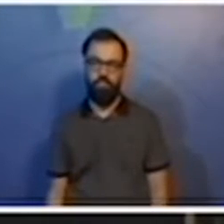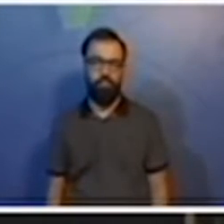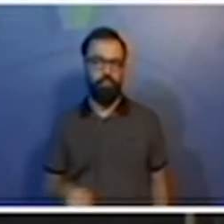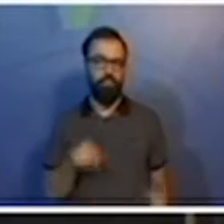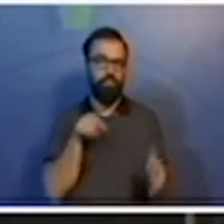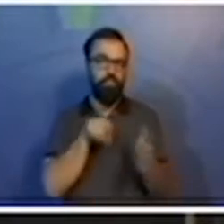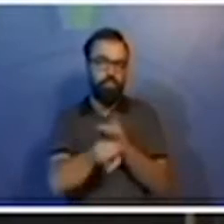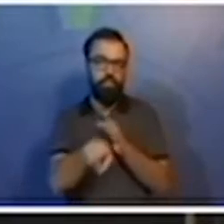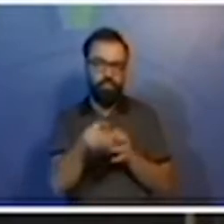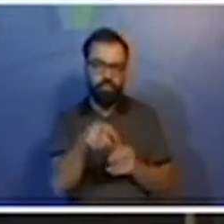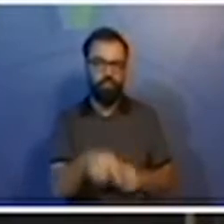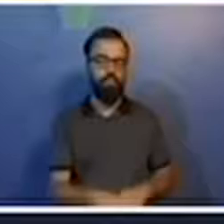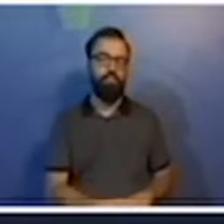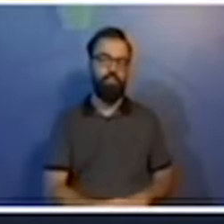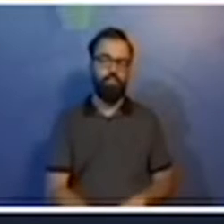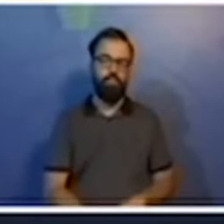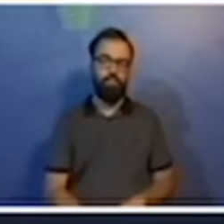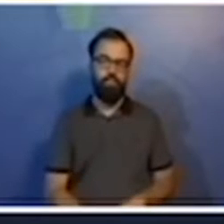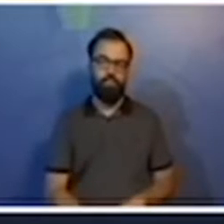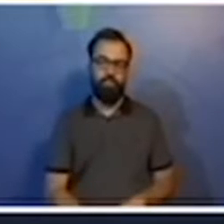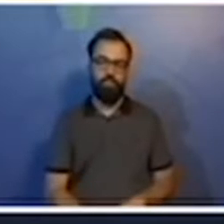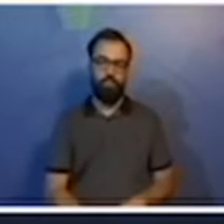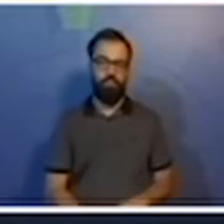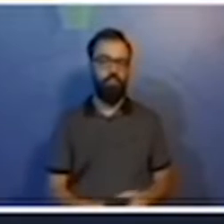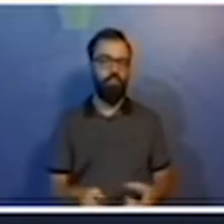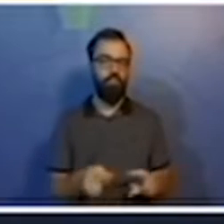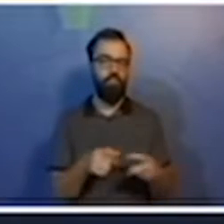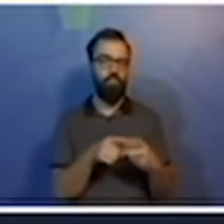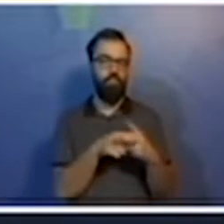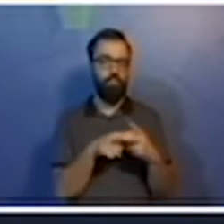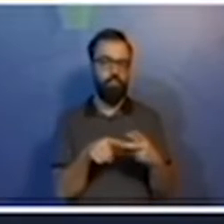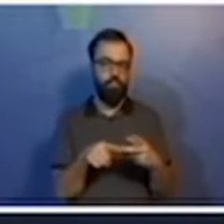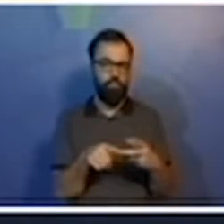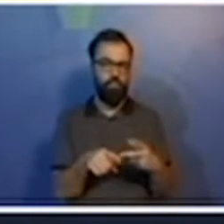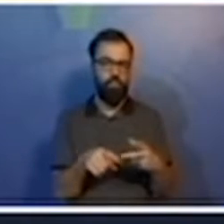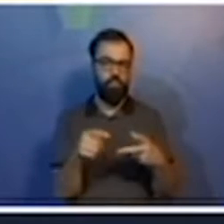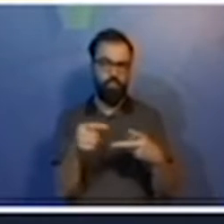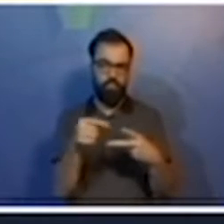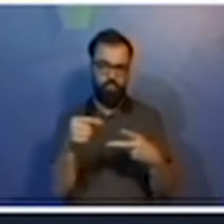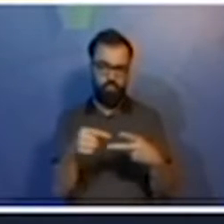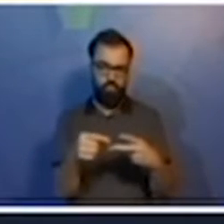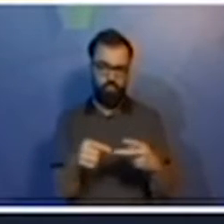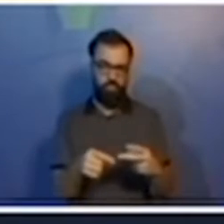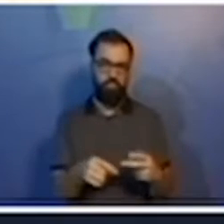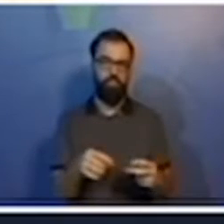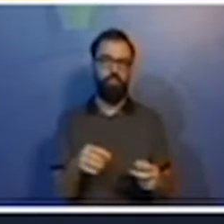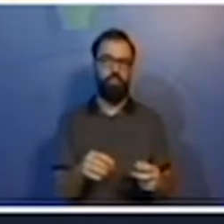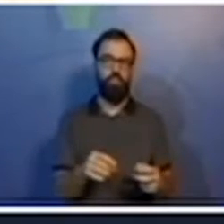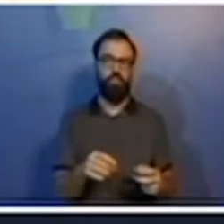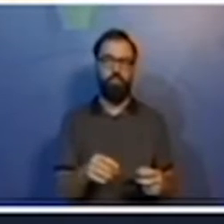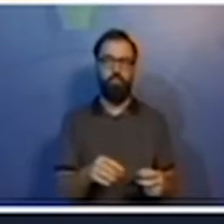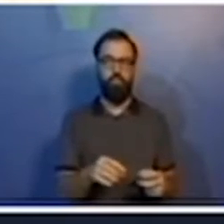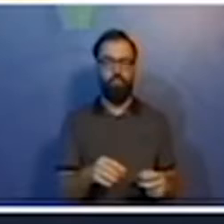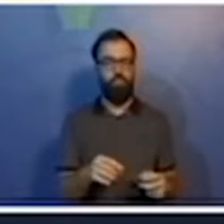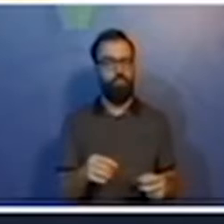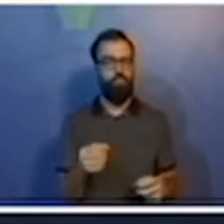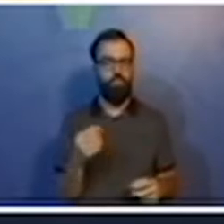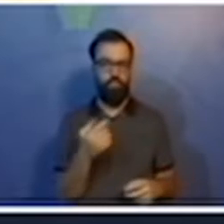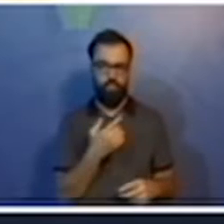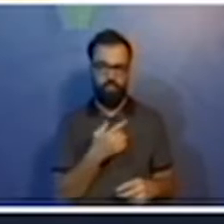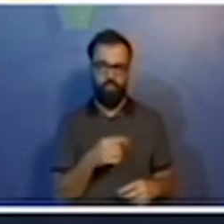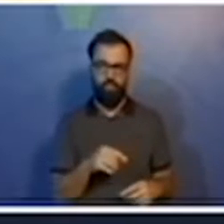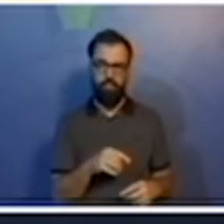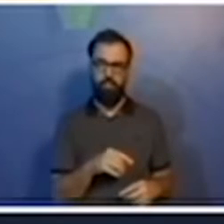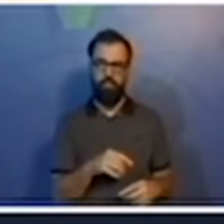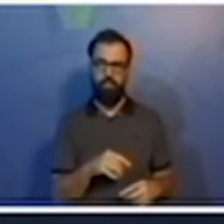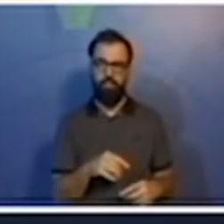pergunta para vocês, quanto mede um ângulo cuja medida do suplemento em graus é o quintuplo da